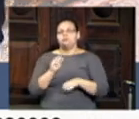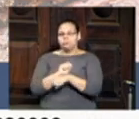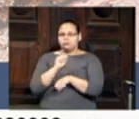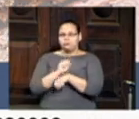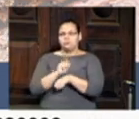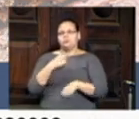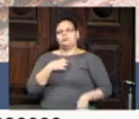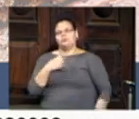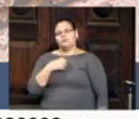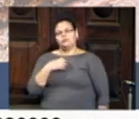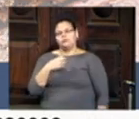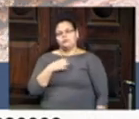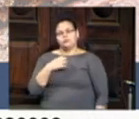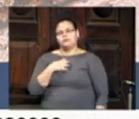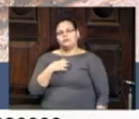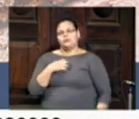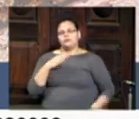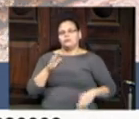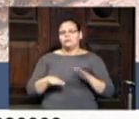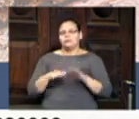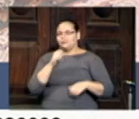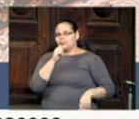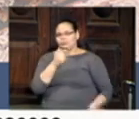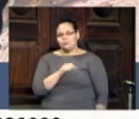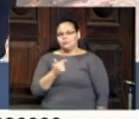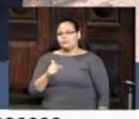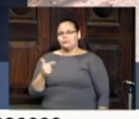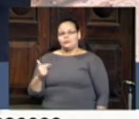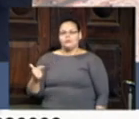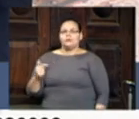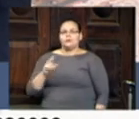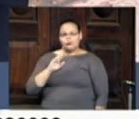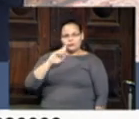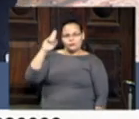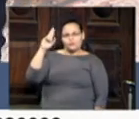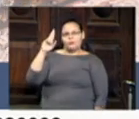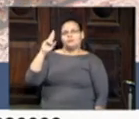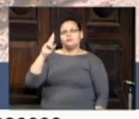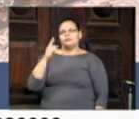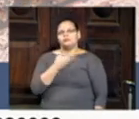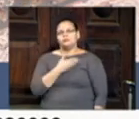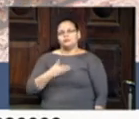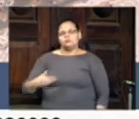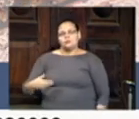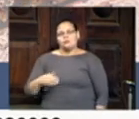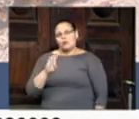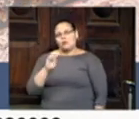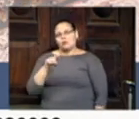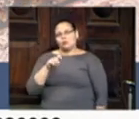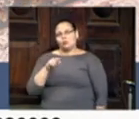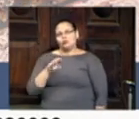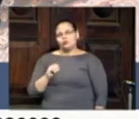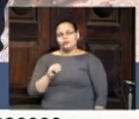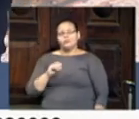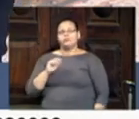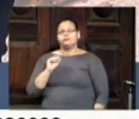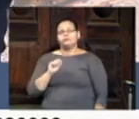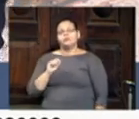sensibilidade que muitas vezes não há do chefe do executivo para